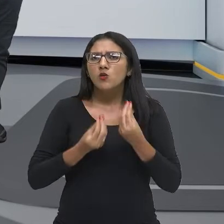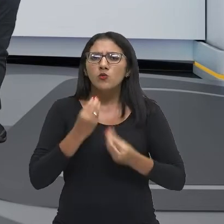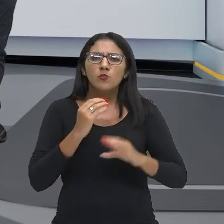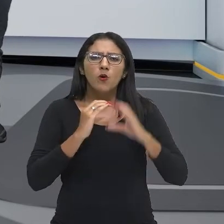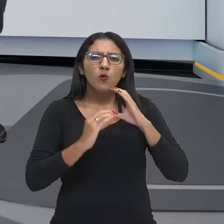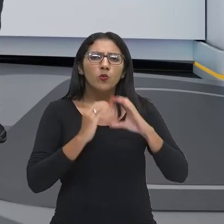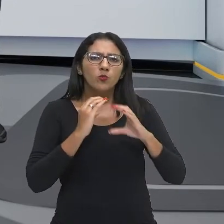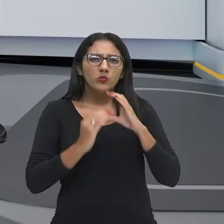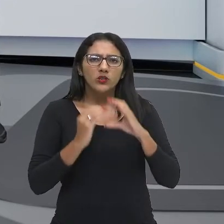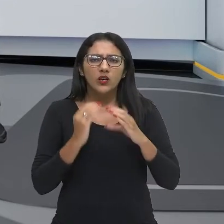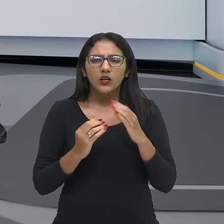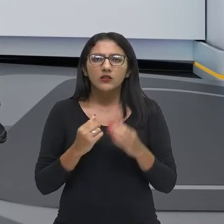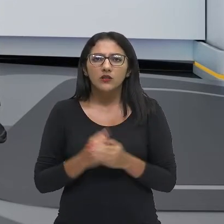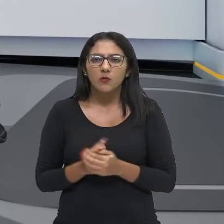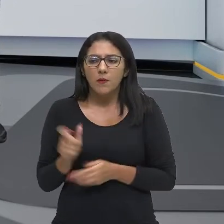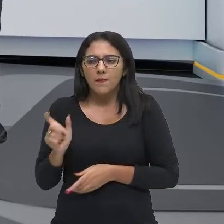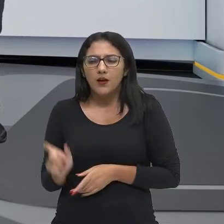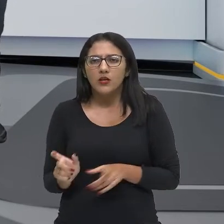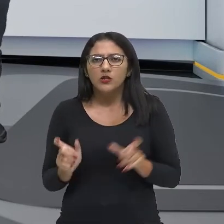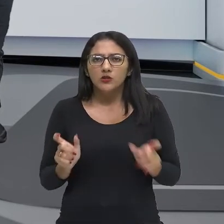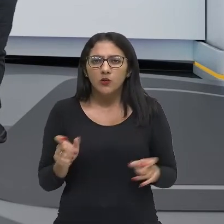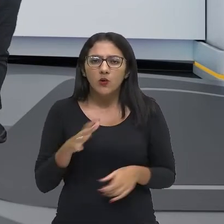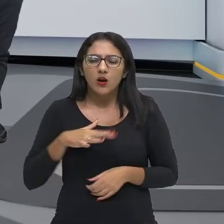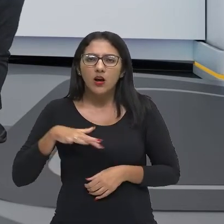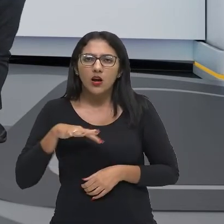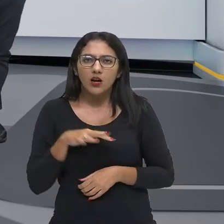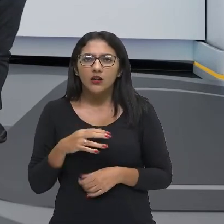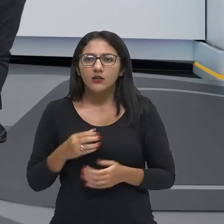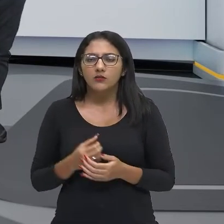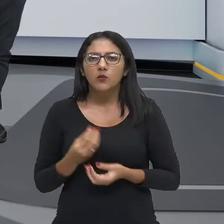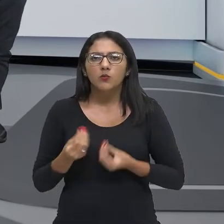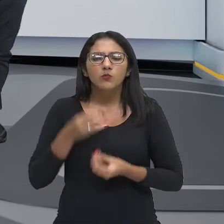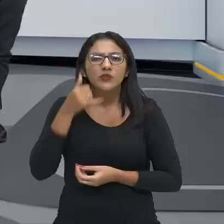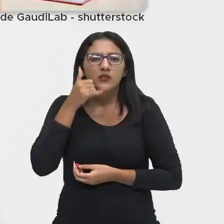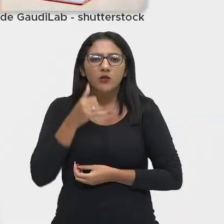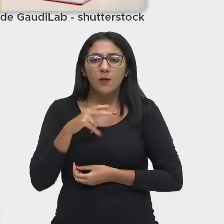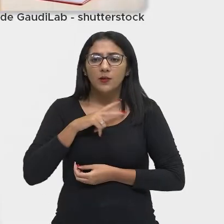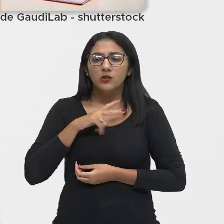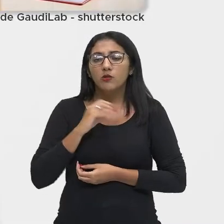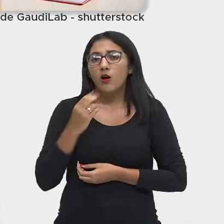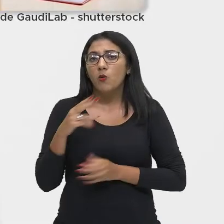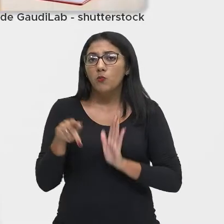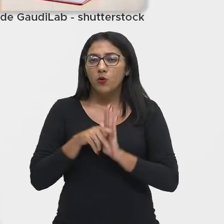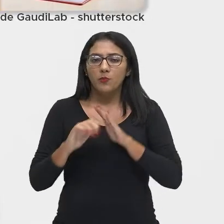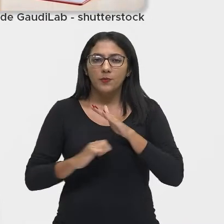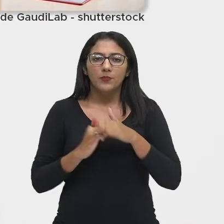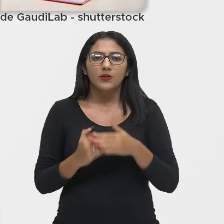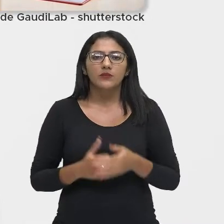entre clientes e empresa por meio do celular corporativo ou particular.